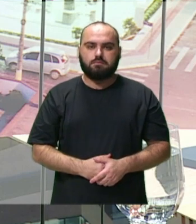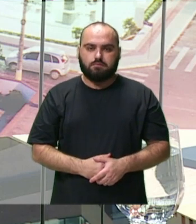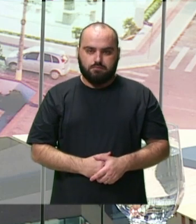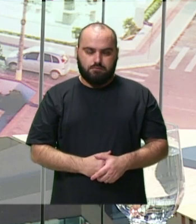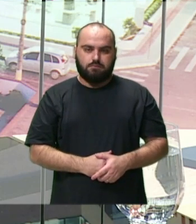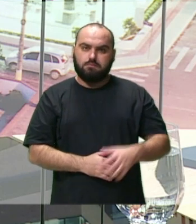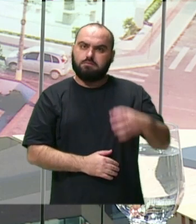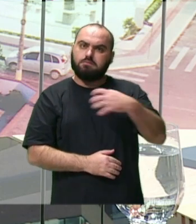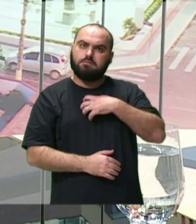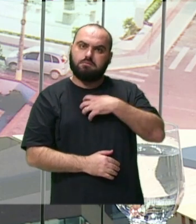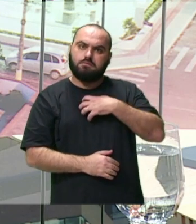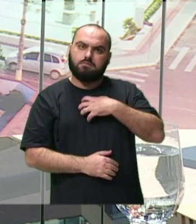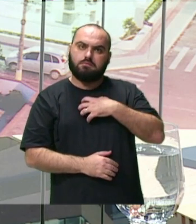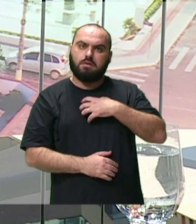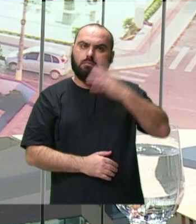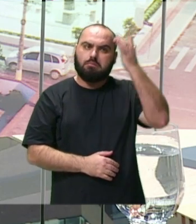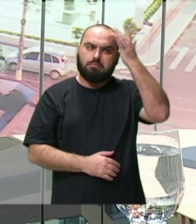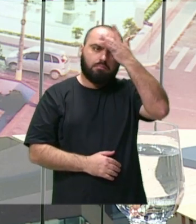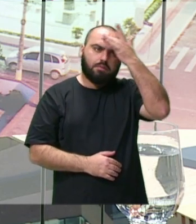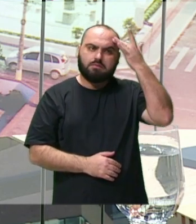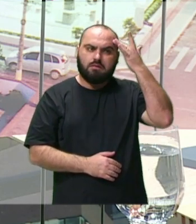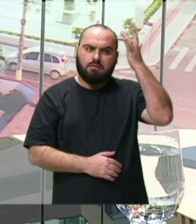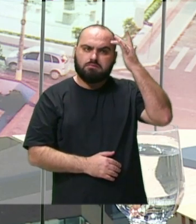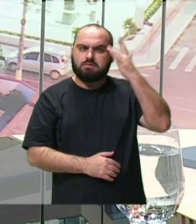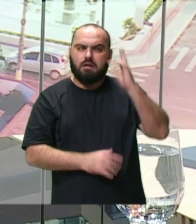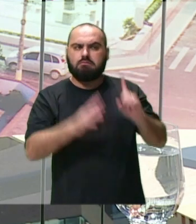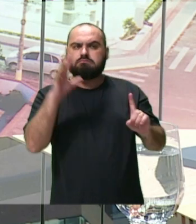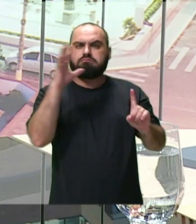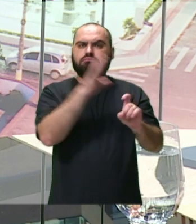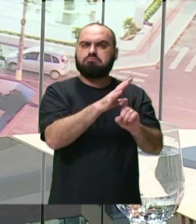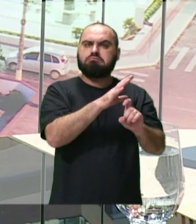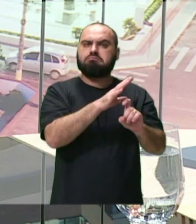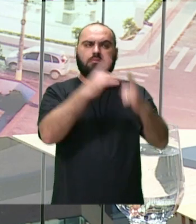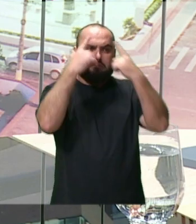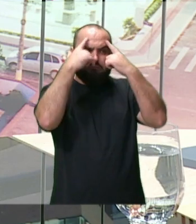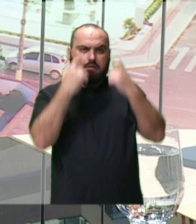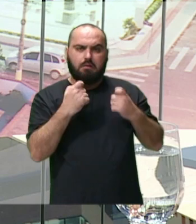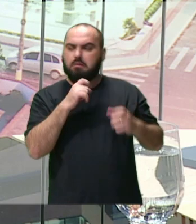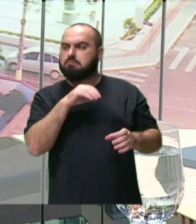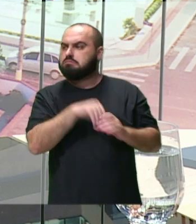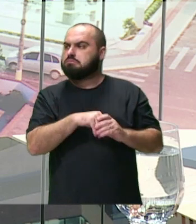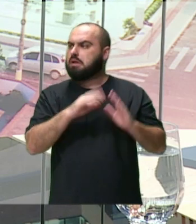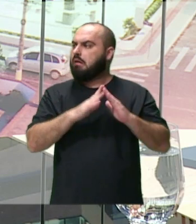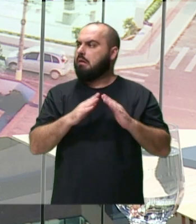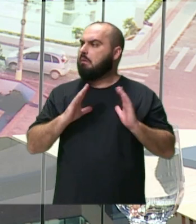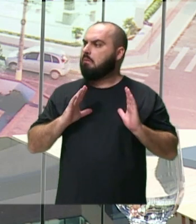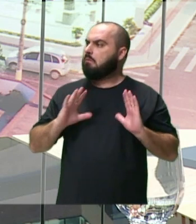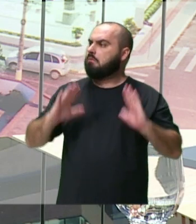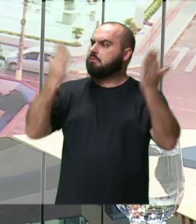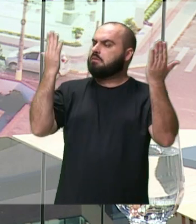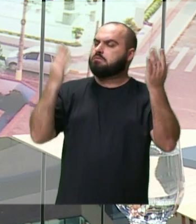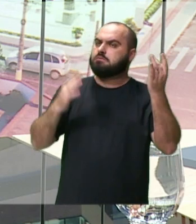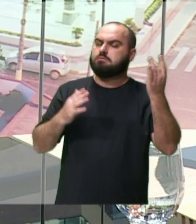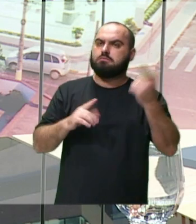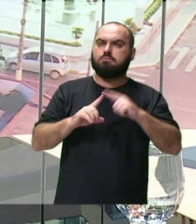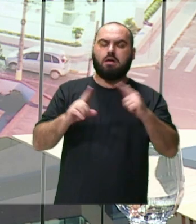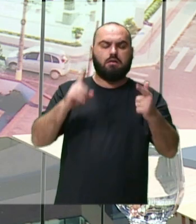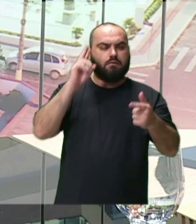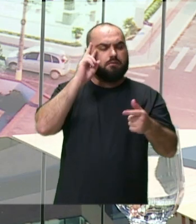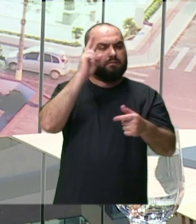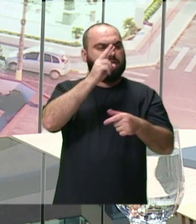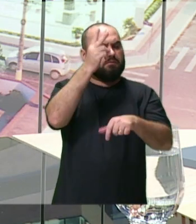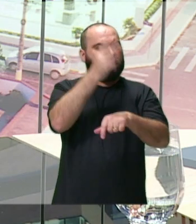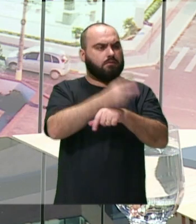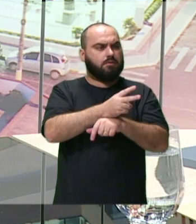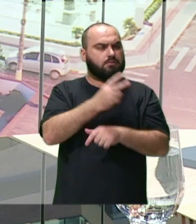casos que pessoas nem achavam que era assédio, nem achavam que era violência que acontecia dentro de casa, e só foram entender isso depois que